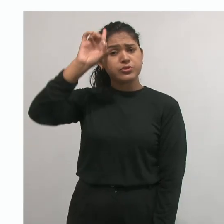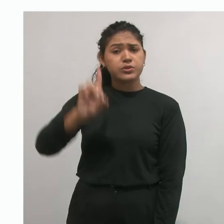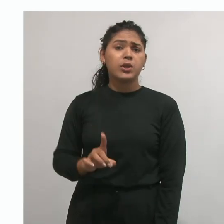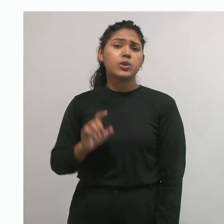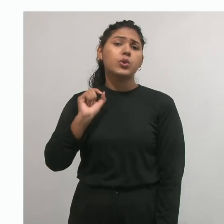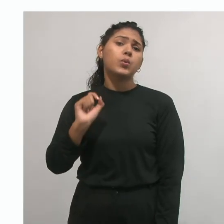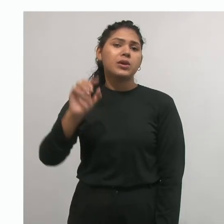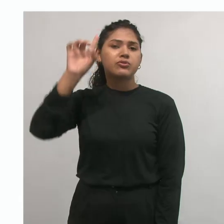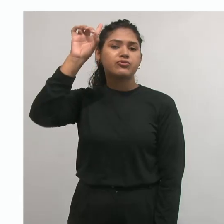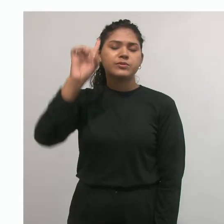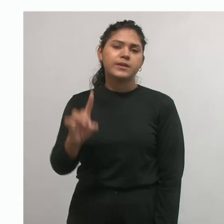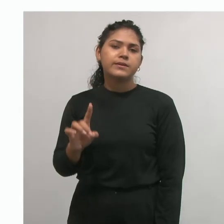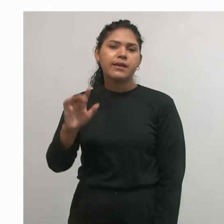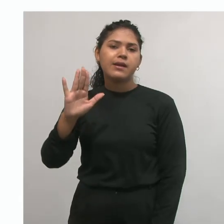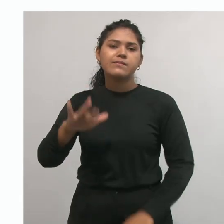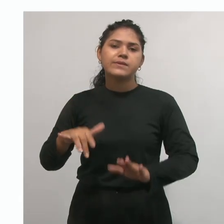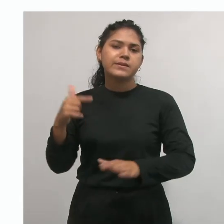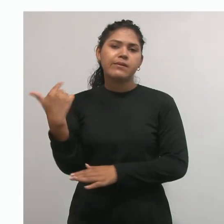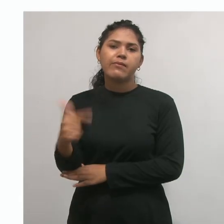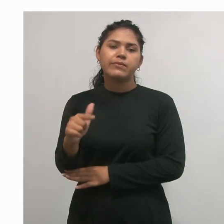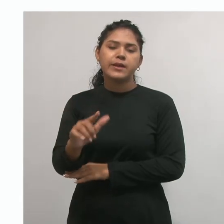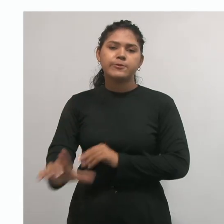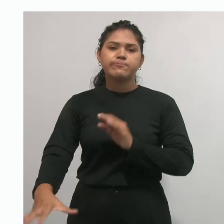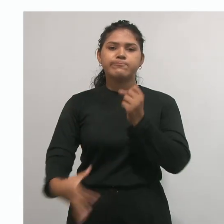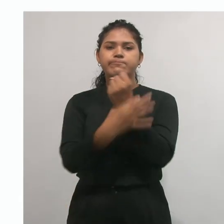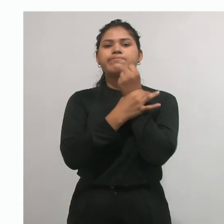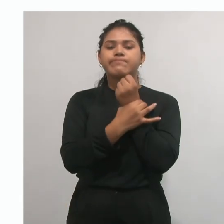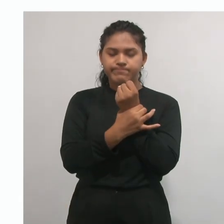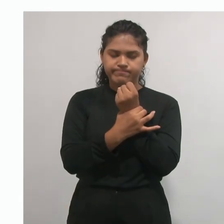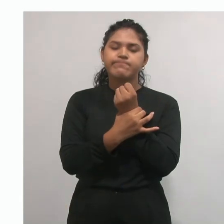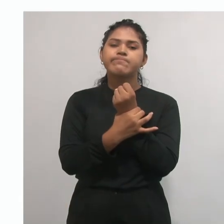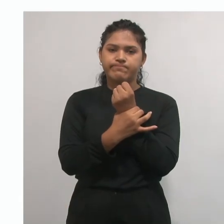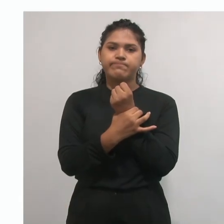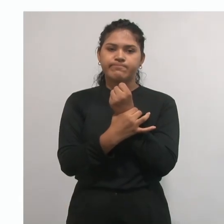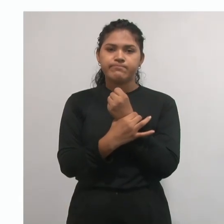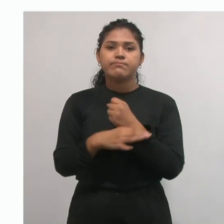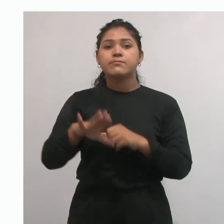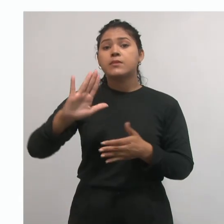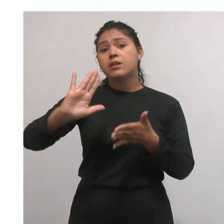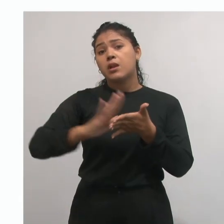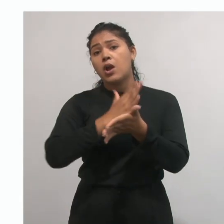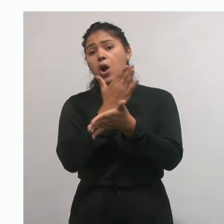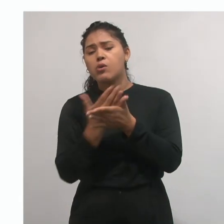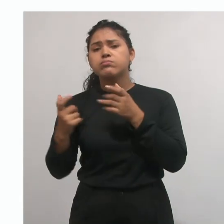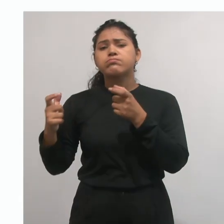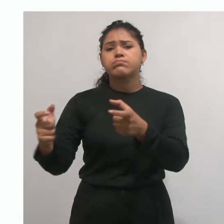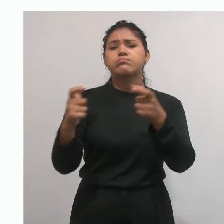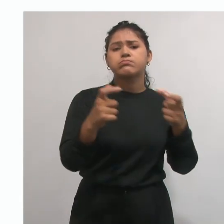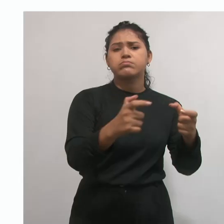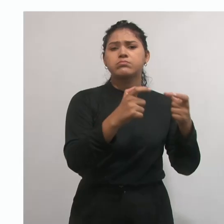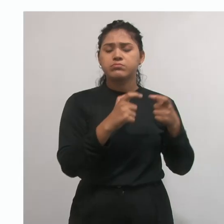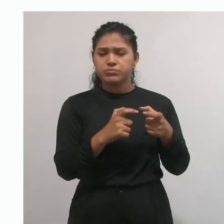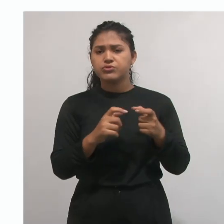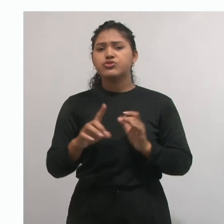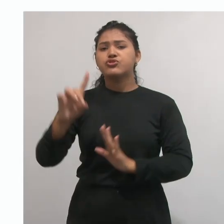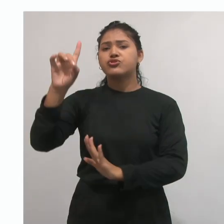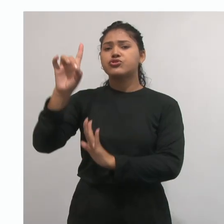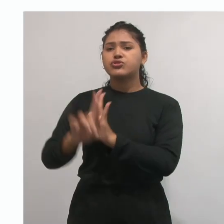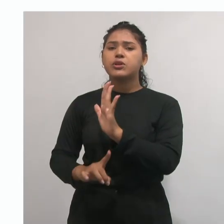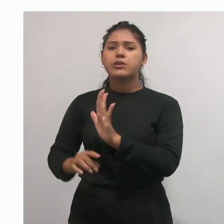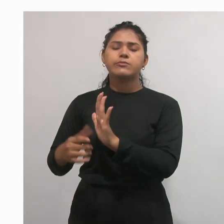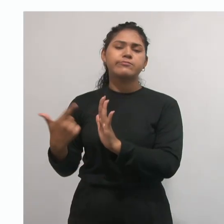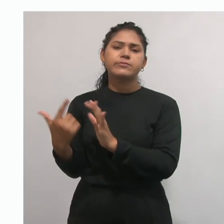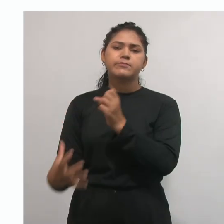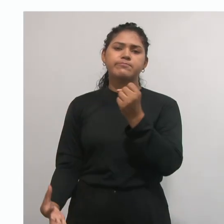tem o seu direito e o direito não está chegando até ele, né? Em algum lugar este